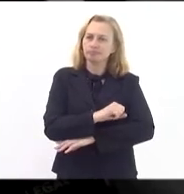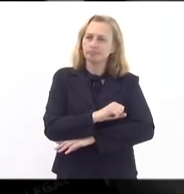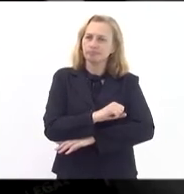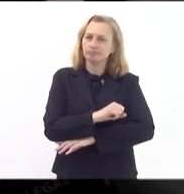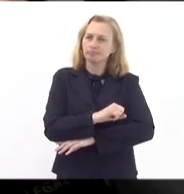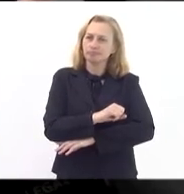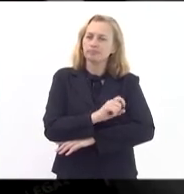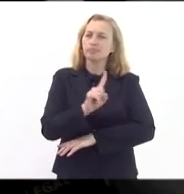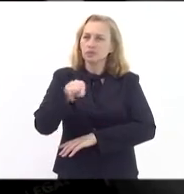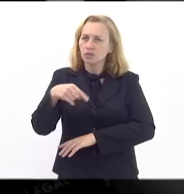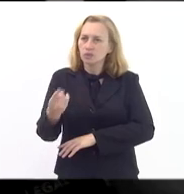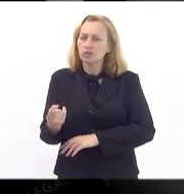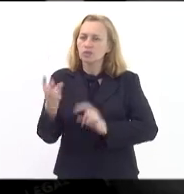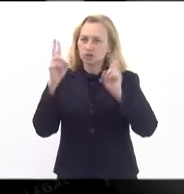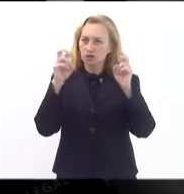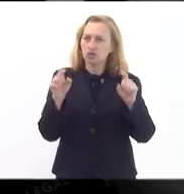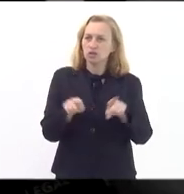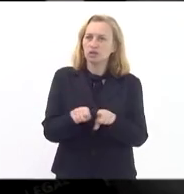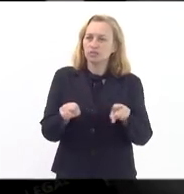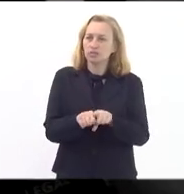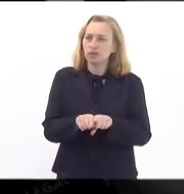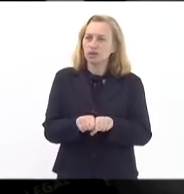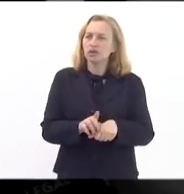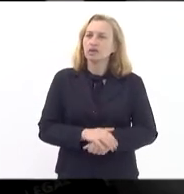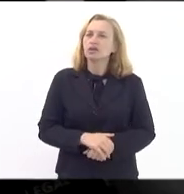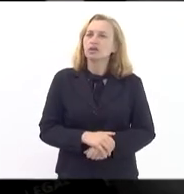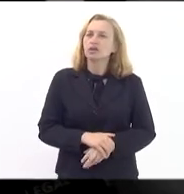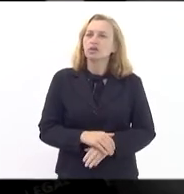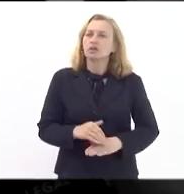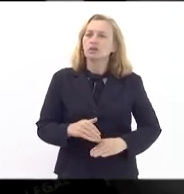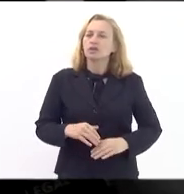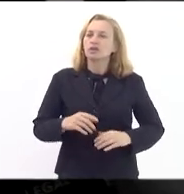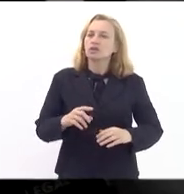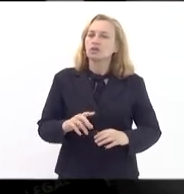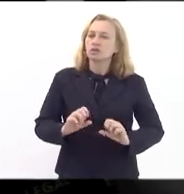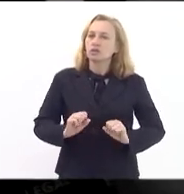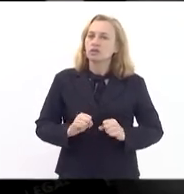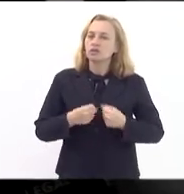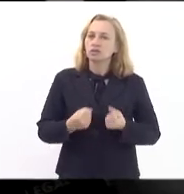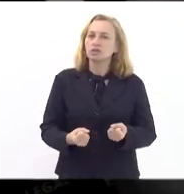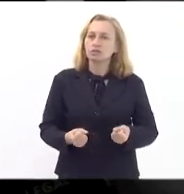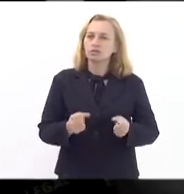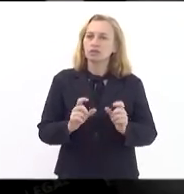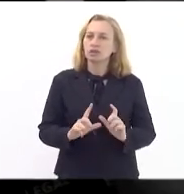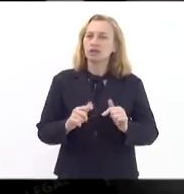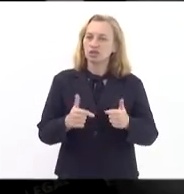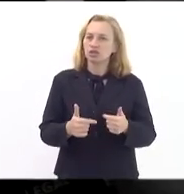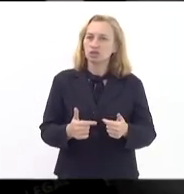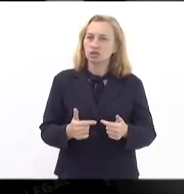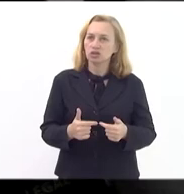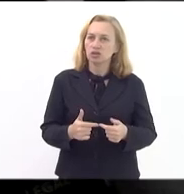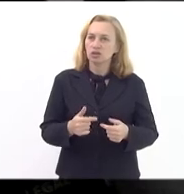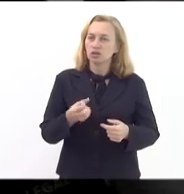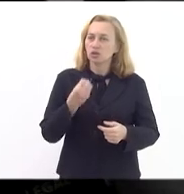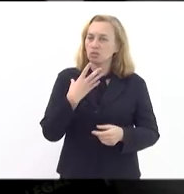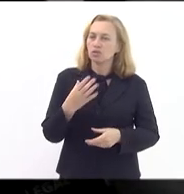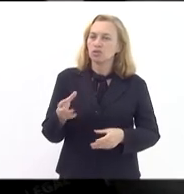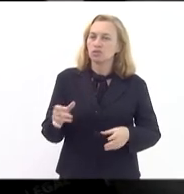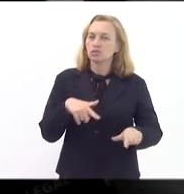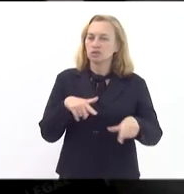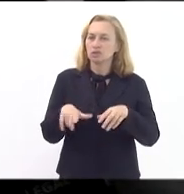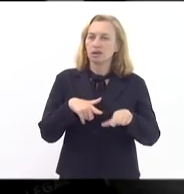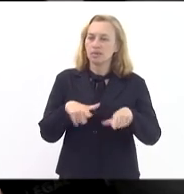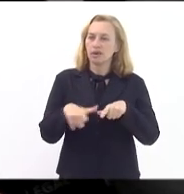tem outros efeitos externos a SuperVia vem fazendo todo o possível para manter a operação rodando e as instalações em